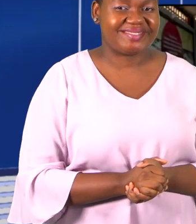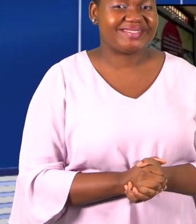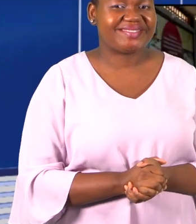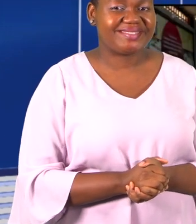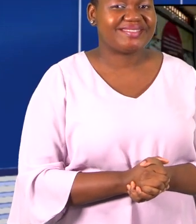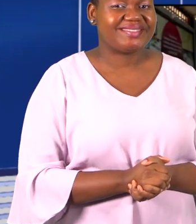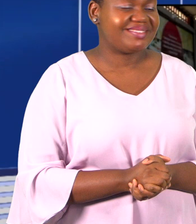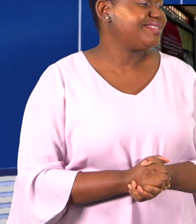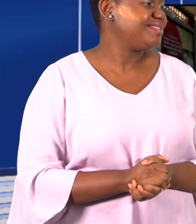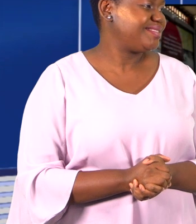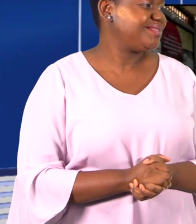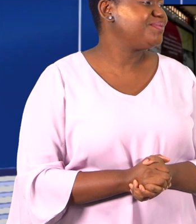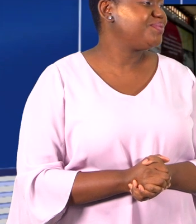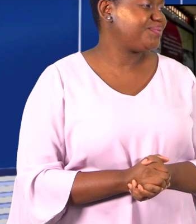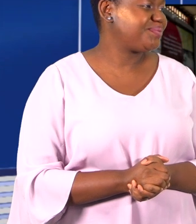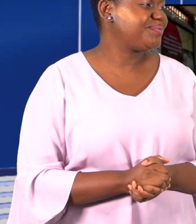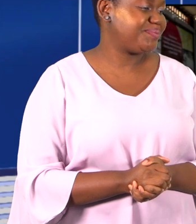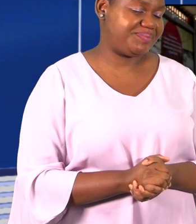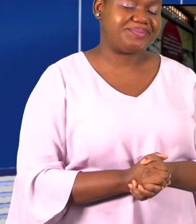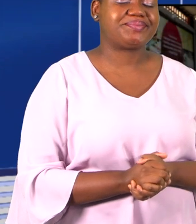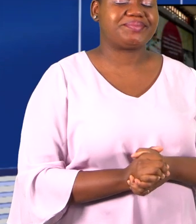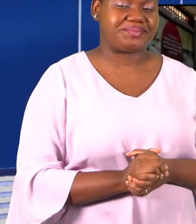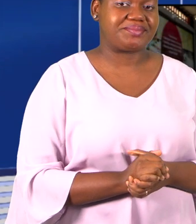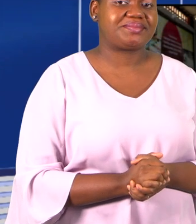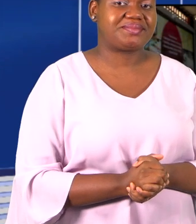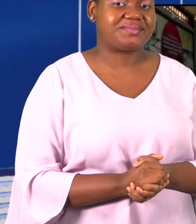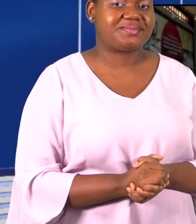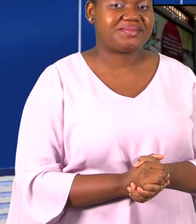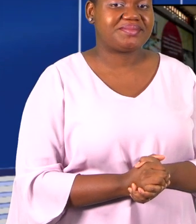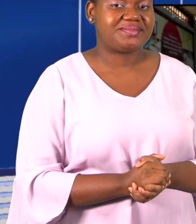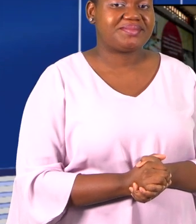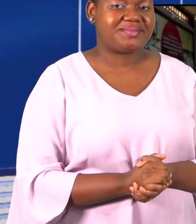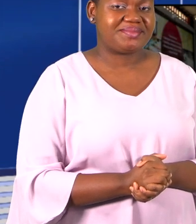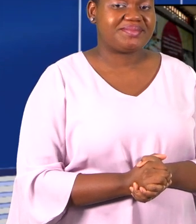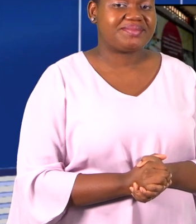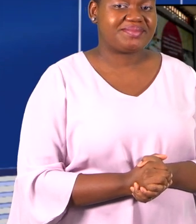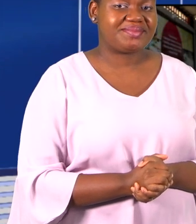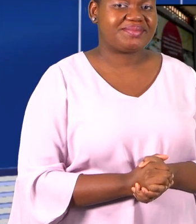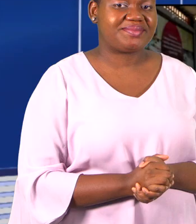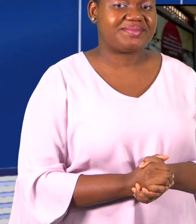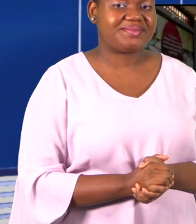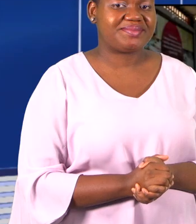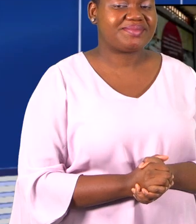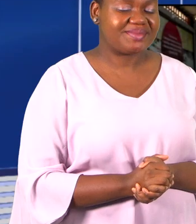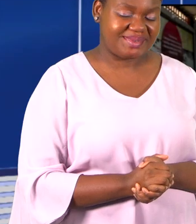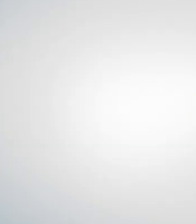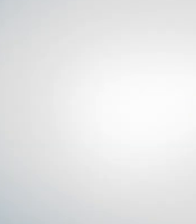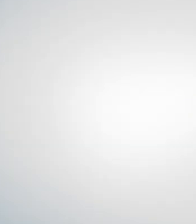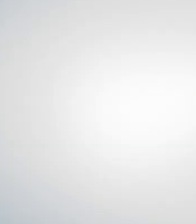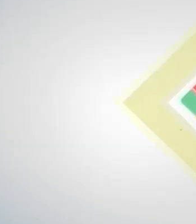Mães de crianças com deficiência, treinadas para gerar e gerir renda em MAPU.